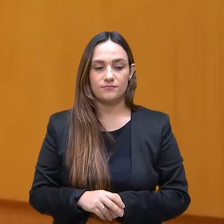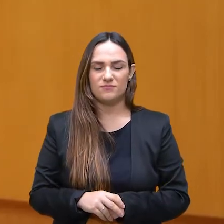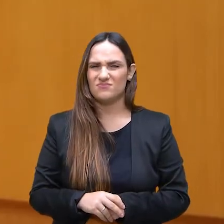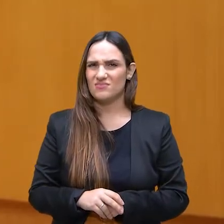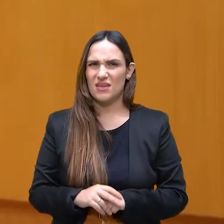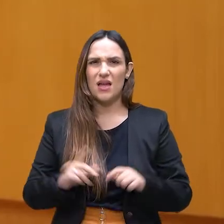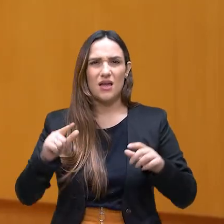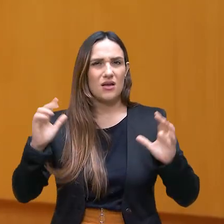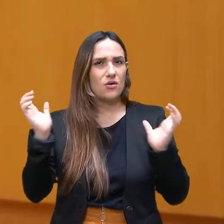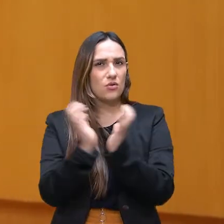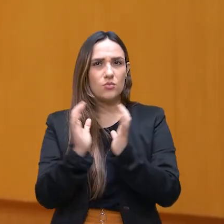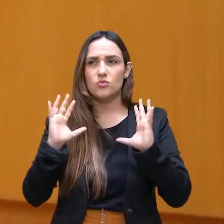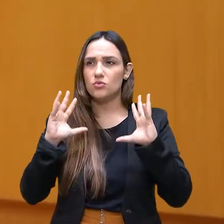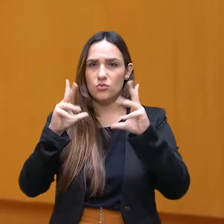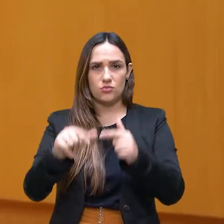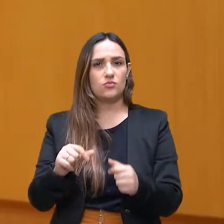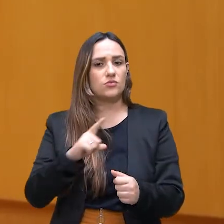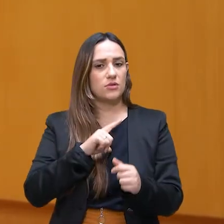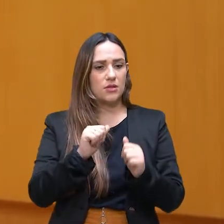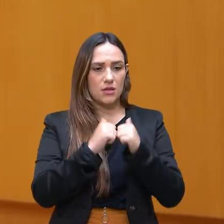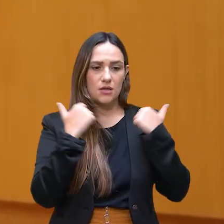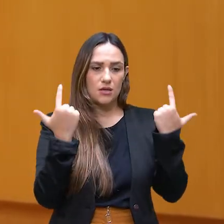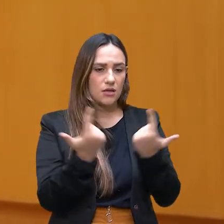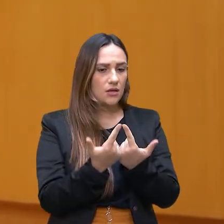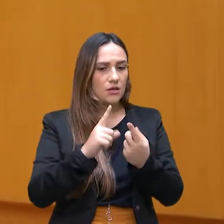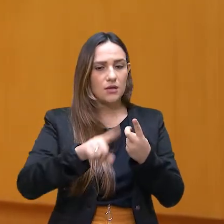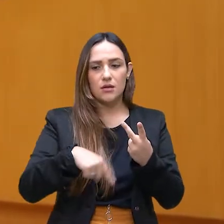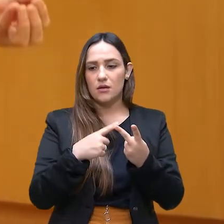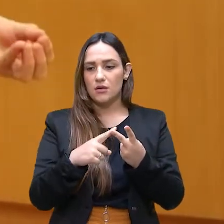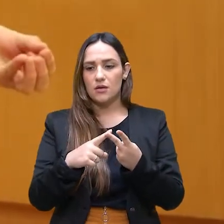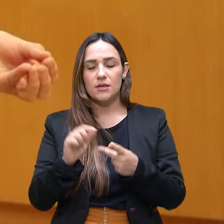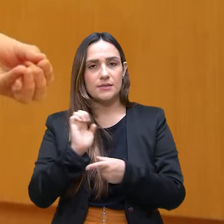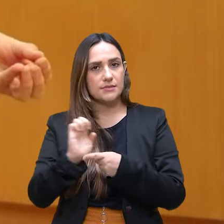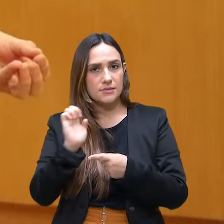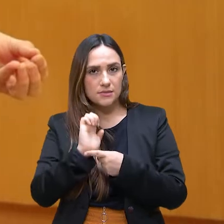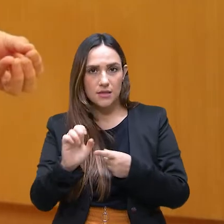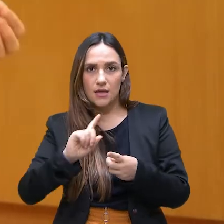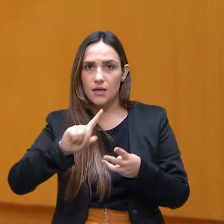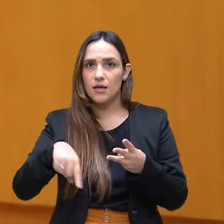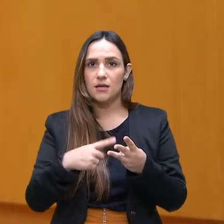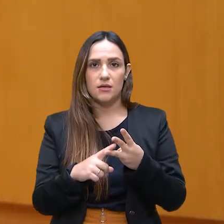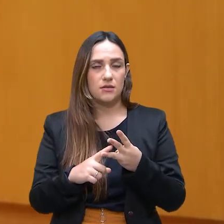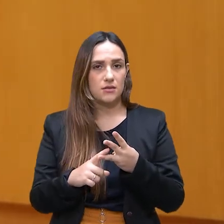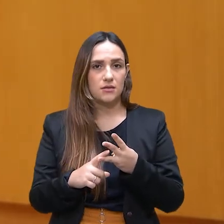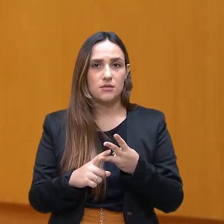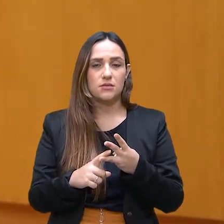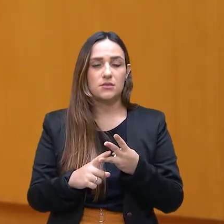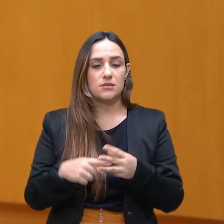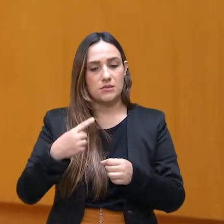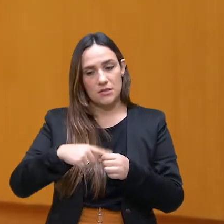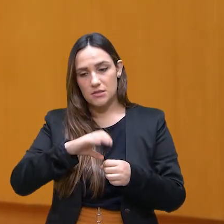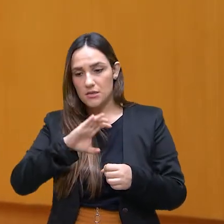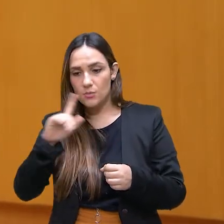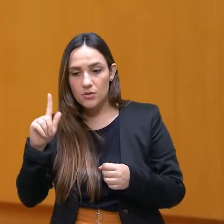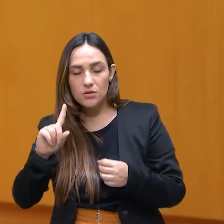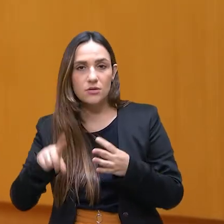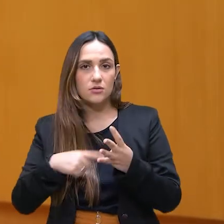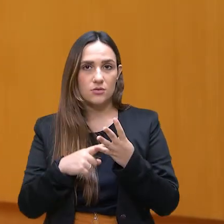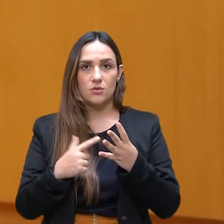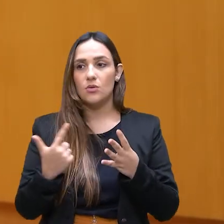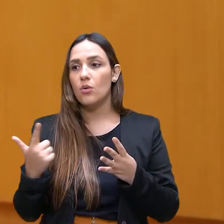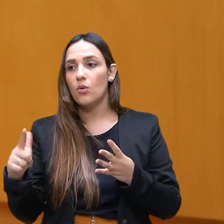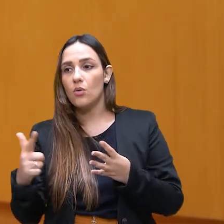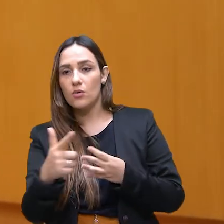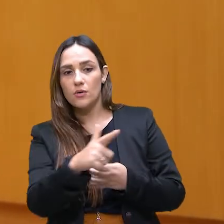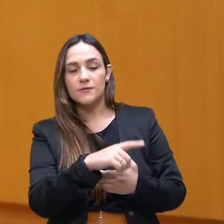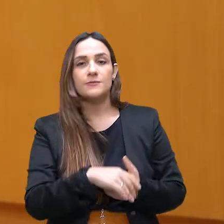que somos todos nós, né? Está lá a Assembleia Legislativa, o Estado de Mato Grosso do Sul, o município de Campo Grande, os demais